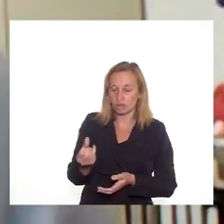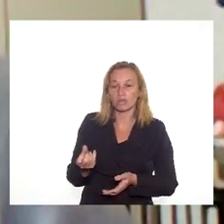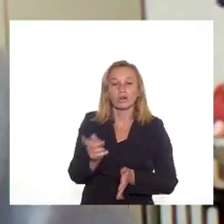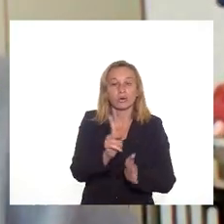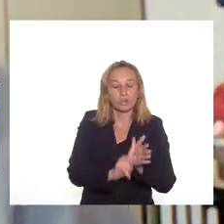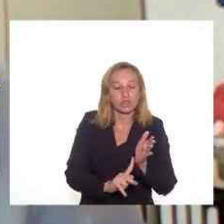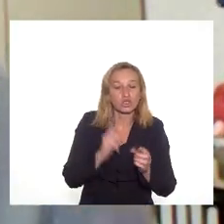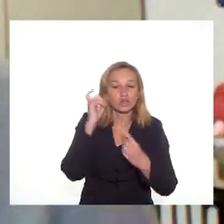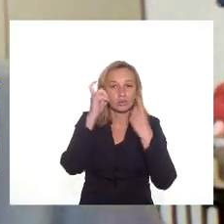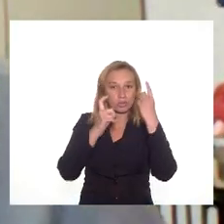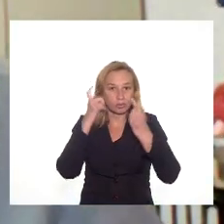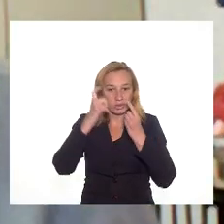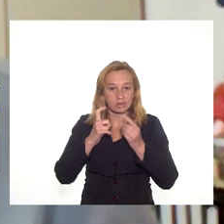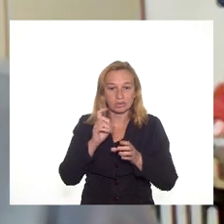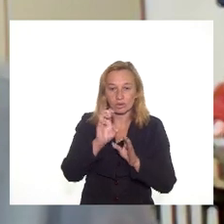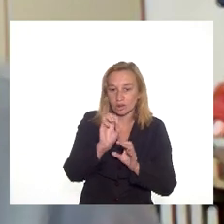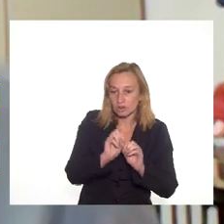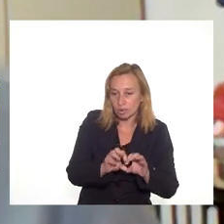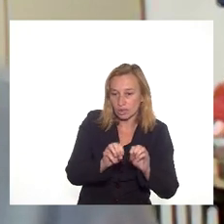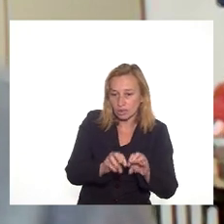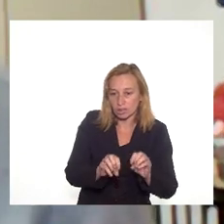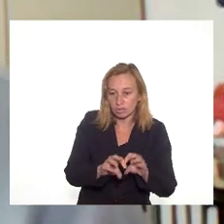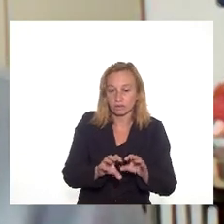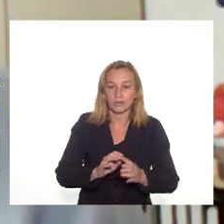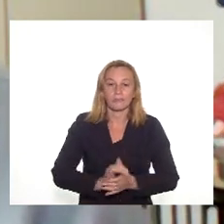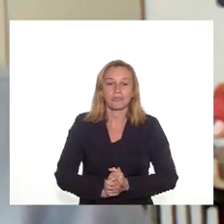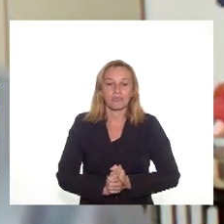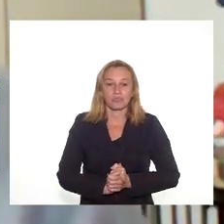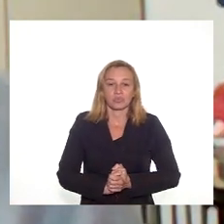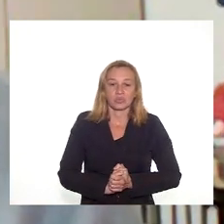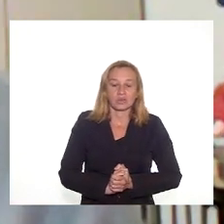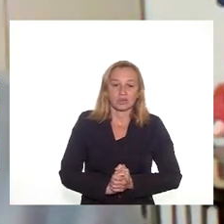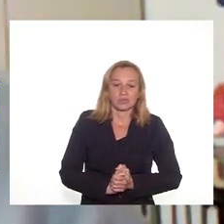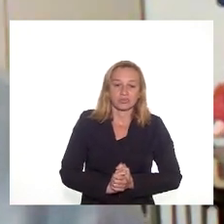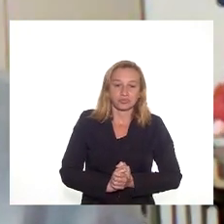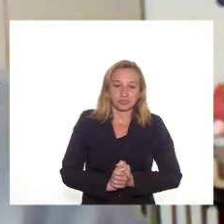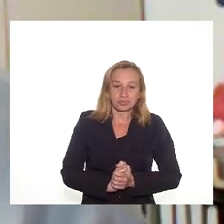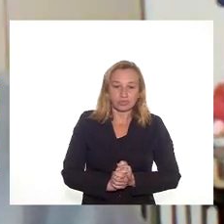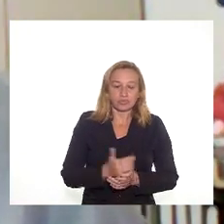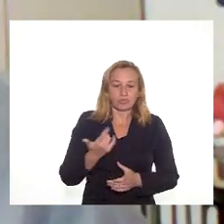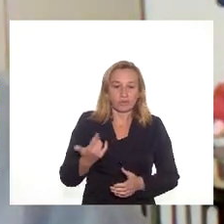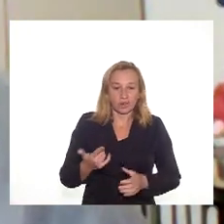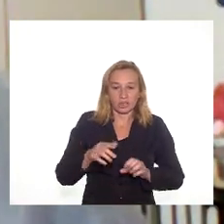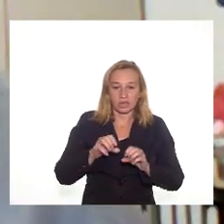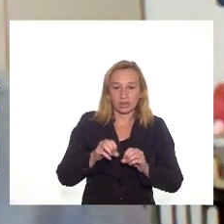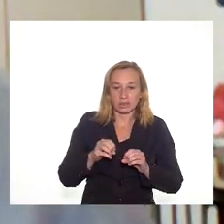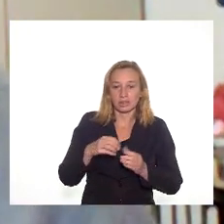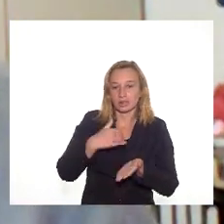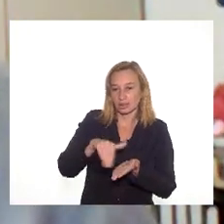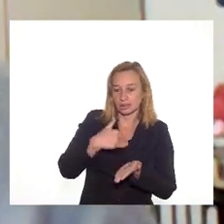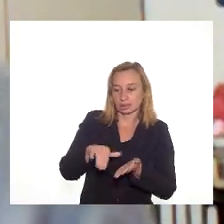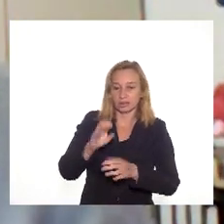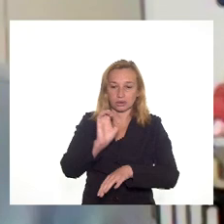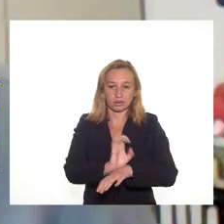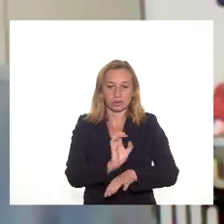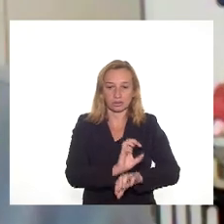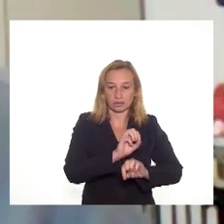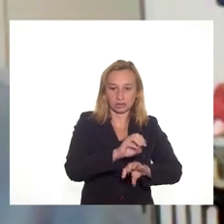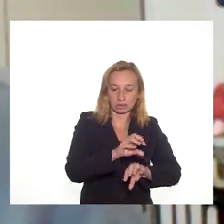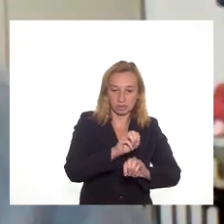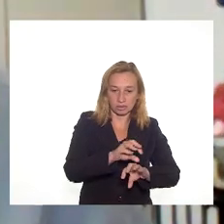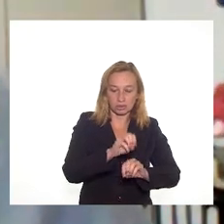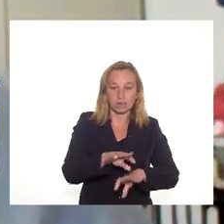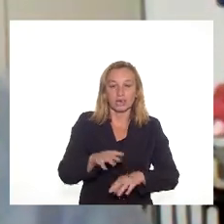de preocupação com a educação. Ele busca dar condições para que o secretário de Estado de Educação, respeitando